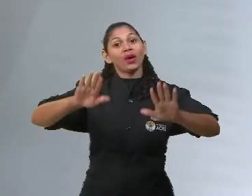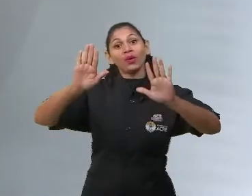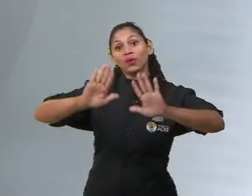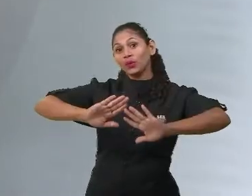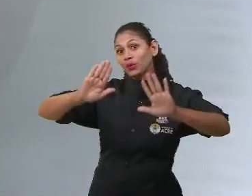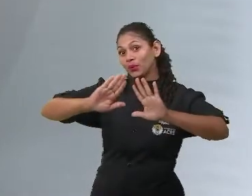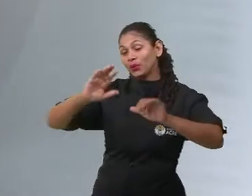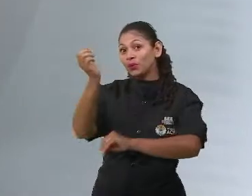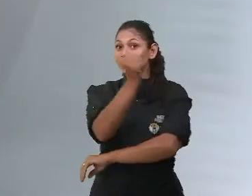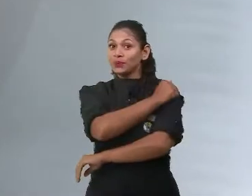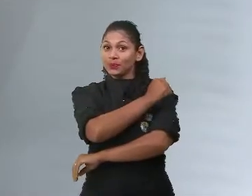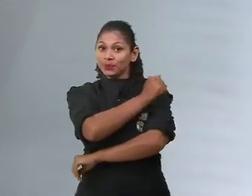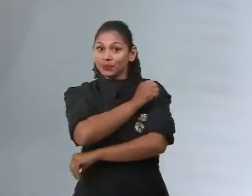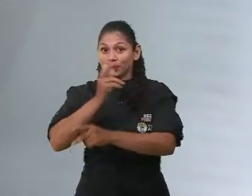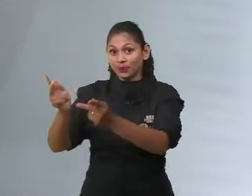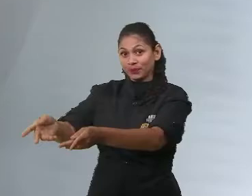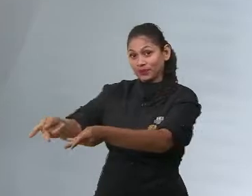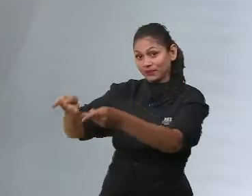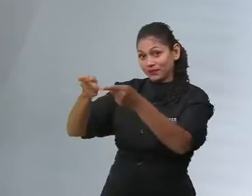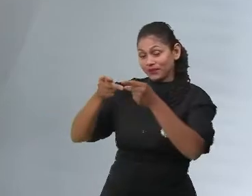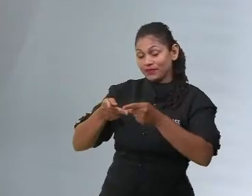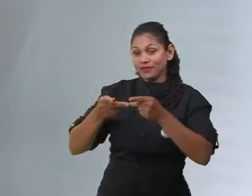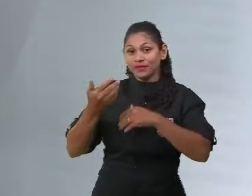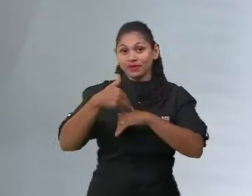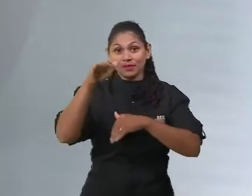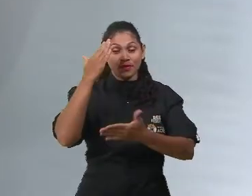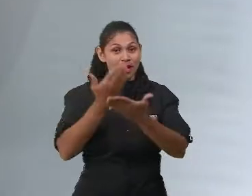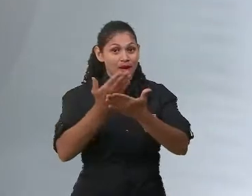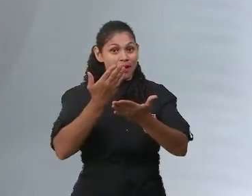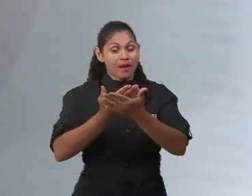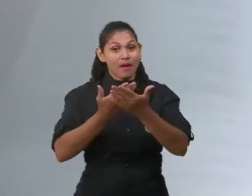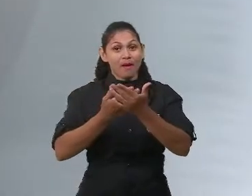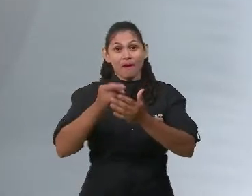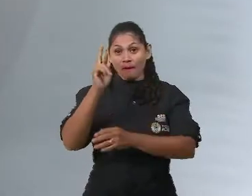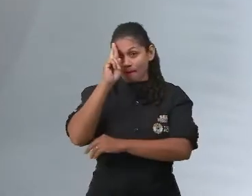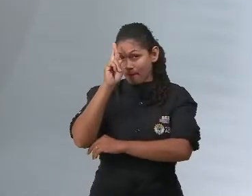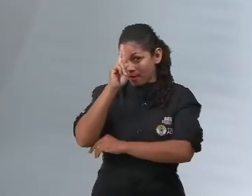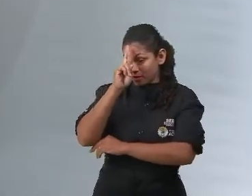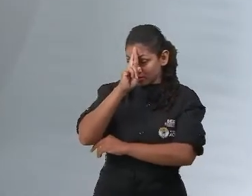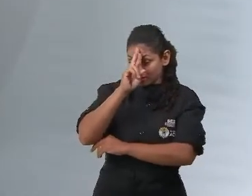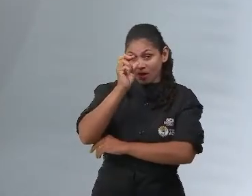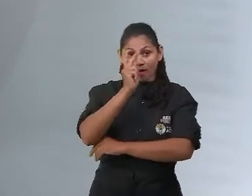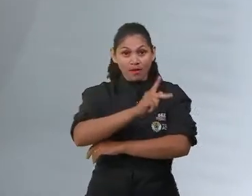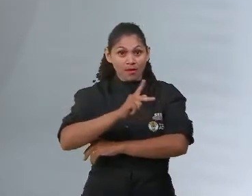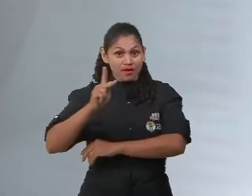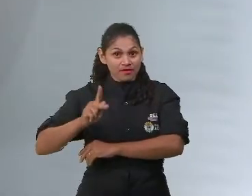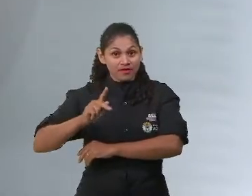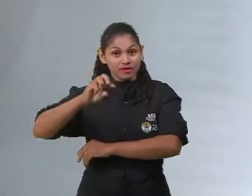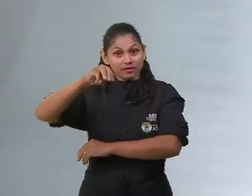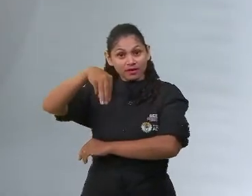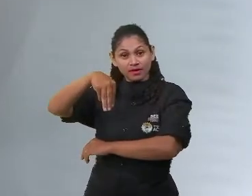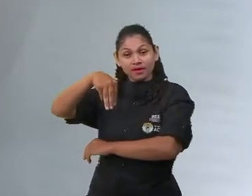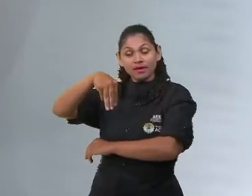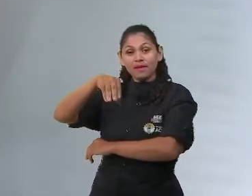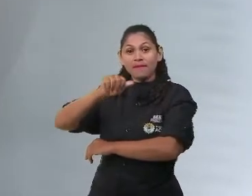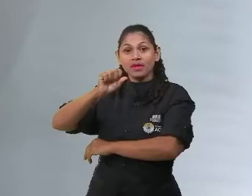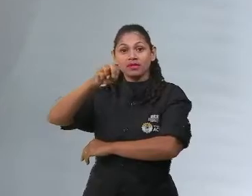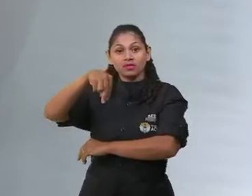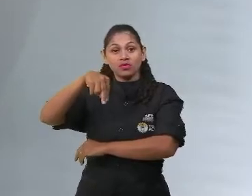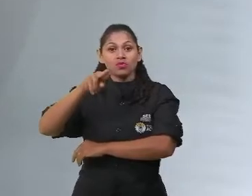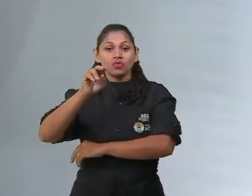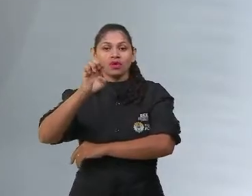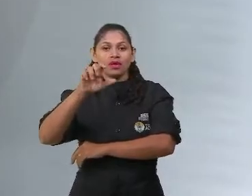Olá, estudante! Seja bem-vindo a mais uma aula de História. Eu sou a professora Manuele Costa e hoje nós vamos trabalhar um dos assuntos que